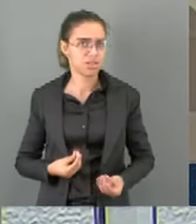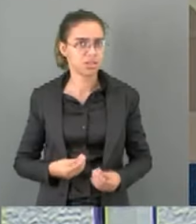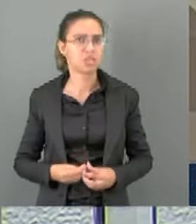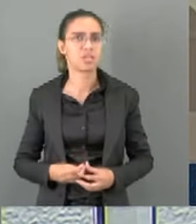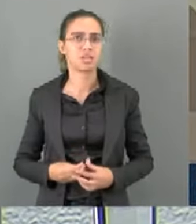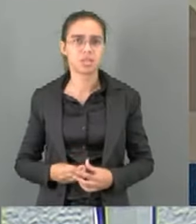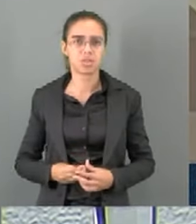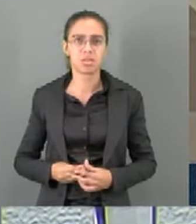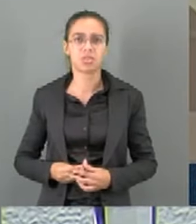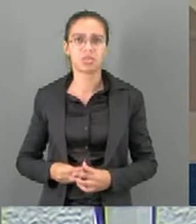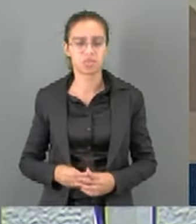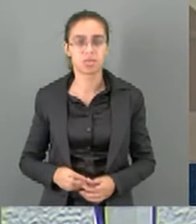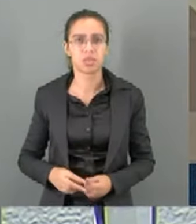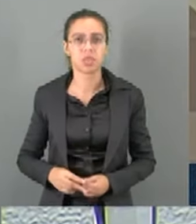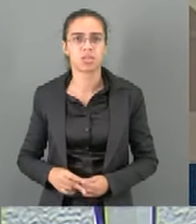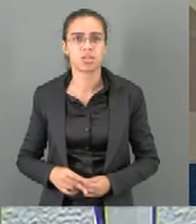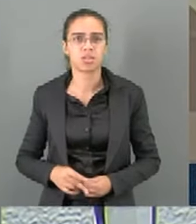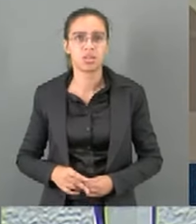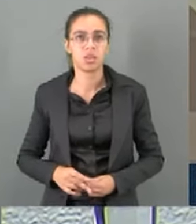assim,